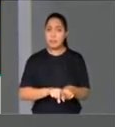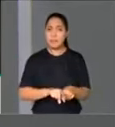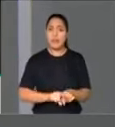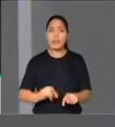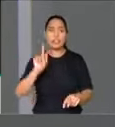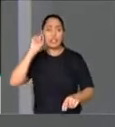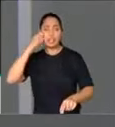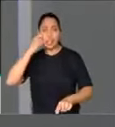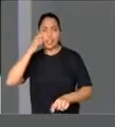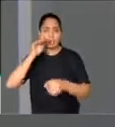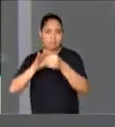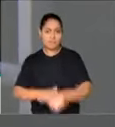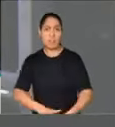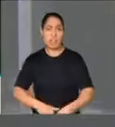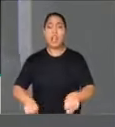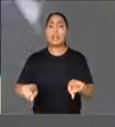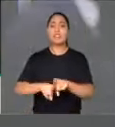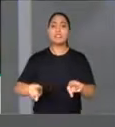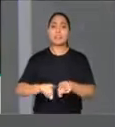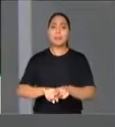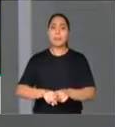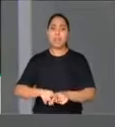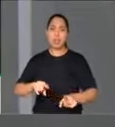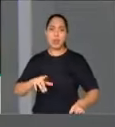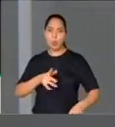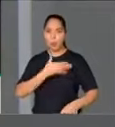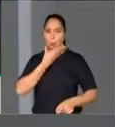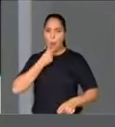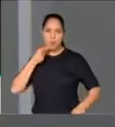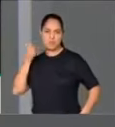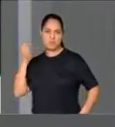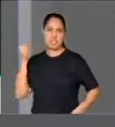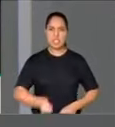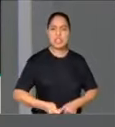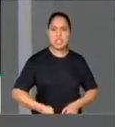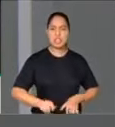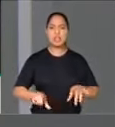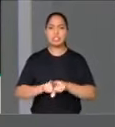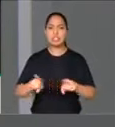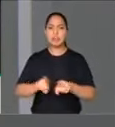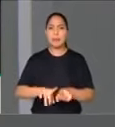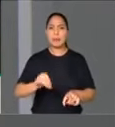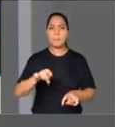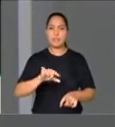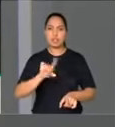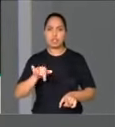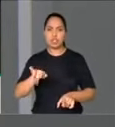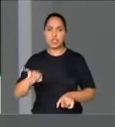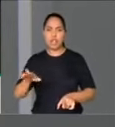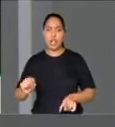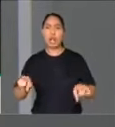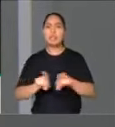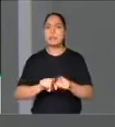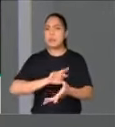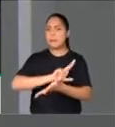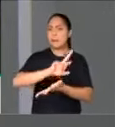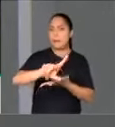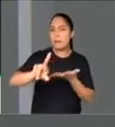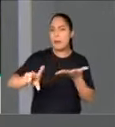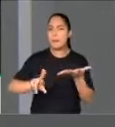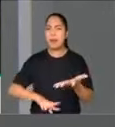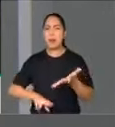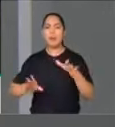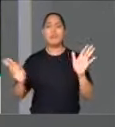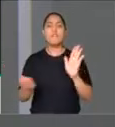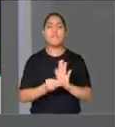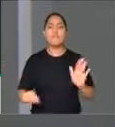periférica, é o sistema que opera o patriarcado, o machismo, a misoginia, e é o sistema heterocentrado no apagamento estrutural da existência